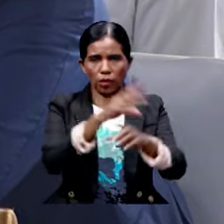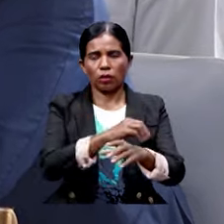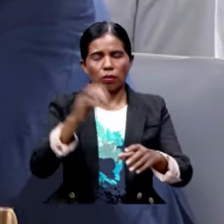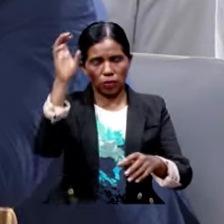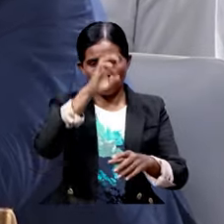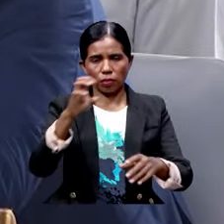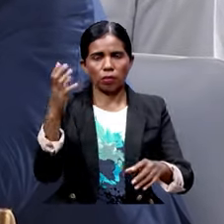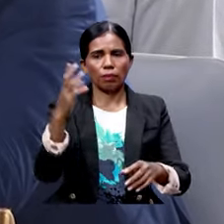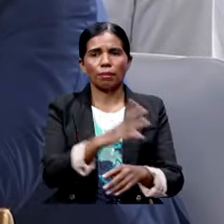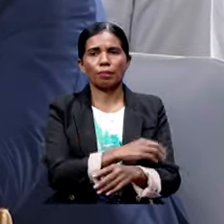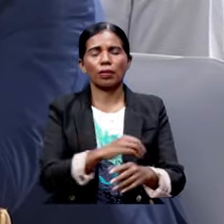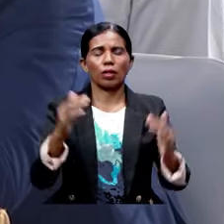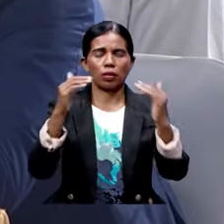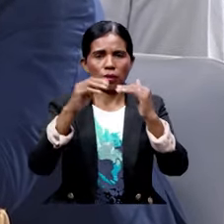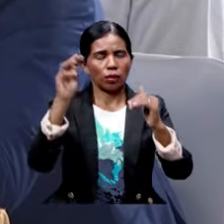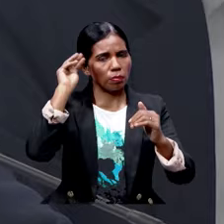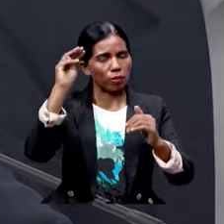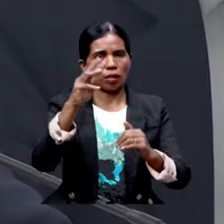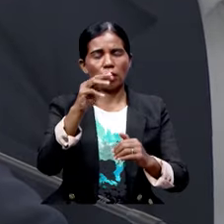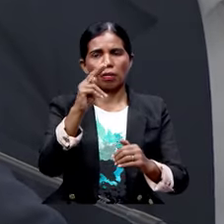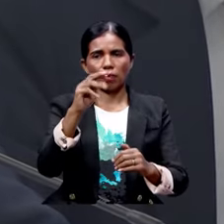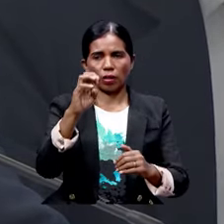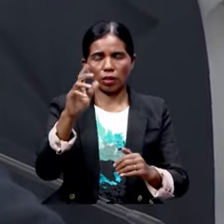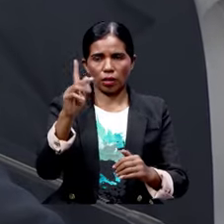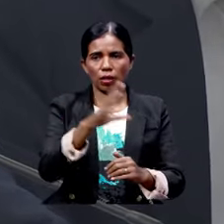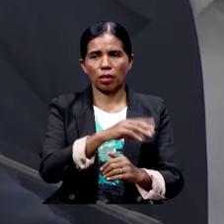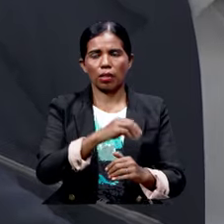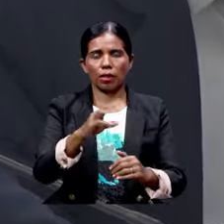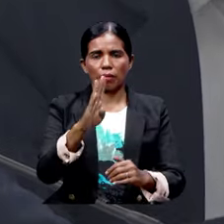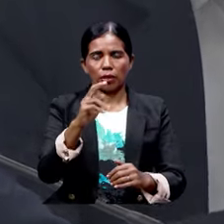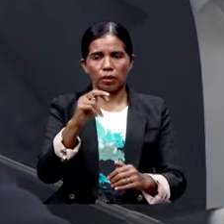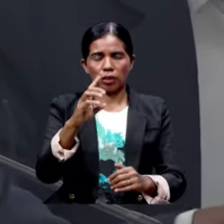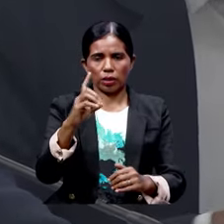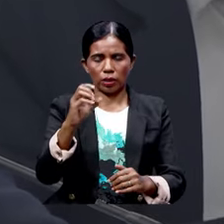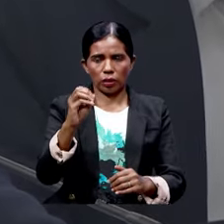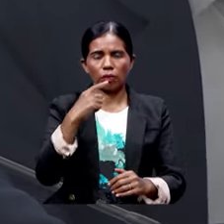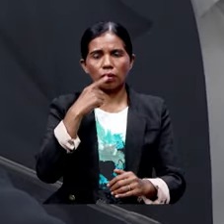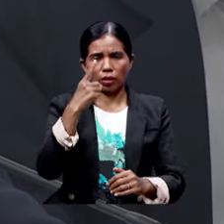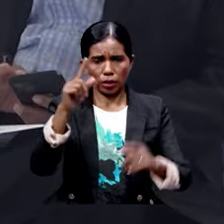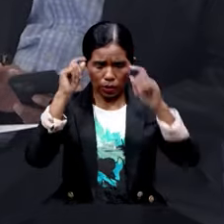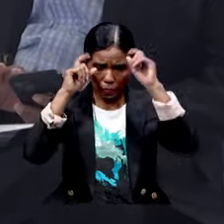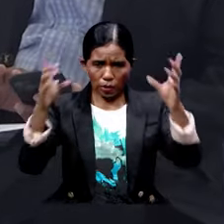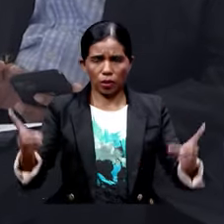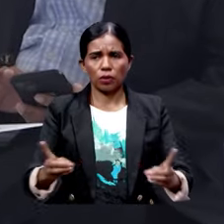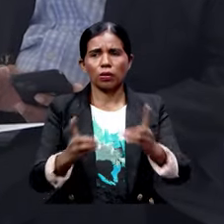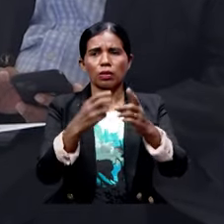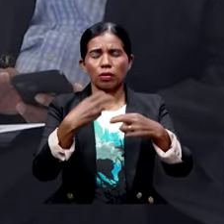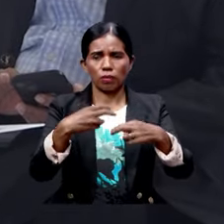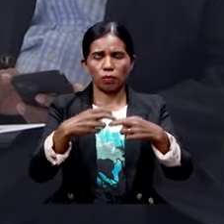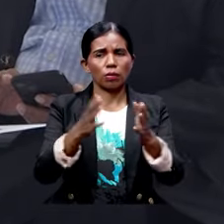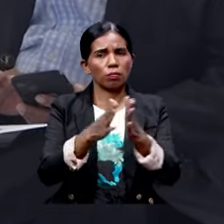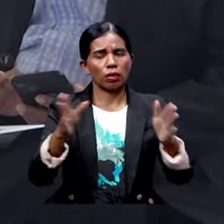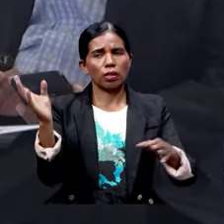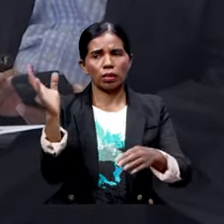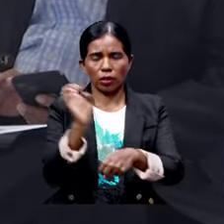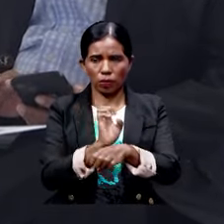Europeia. A foi um diálogo, Ministro de Negócios Estrangeiros na Cooperação, Bendito dos Santos Freitas Chateten. Timor-Leste é sobre o desafio global e a área